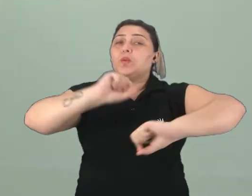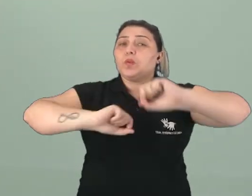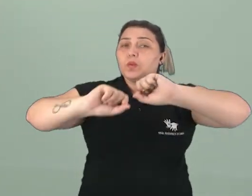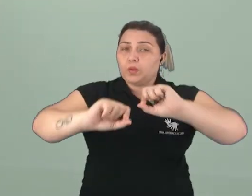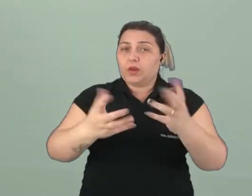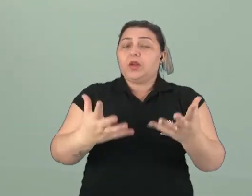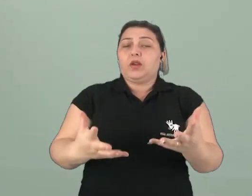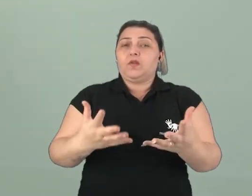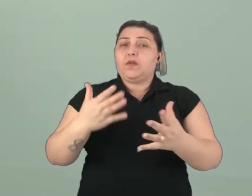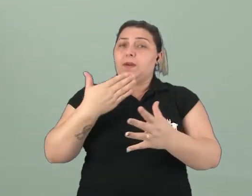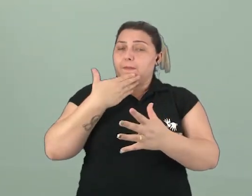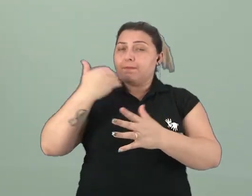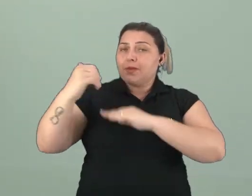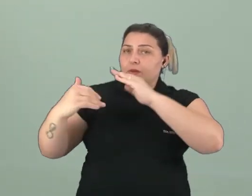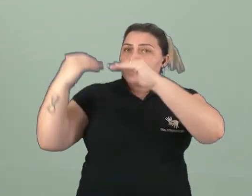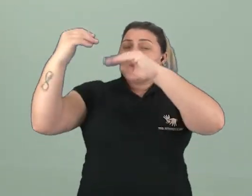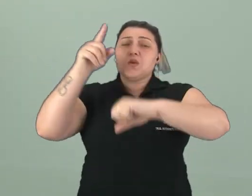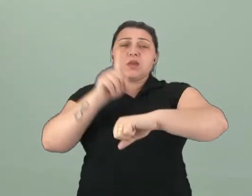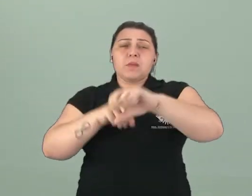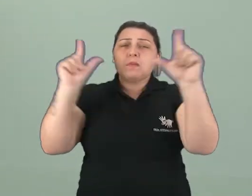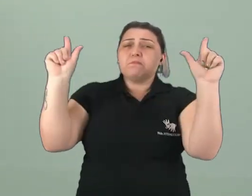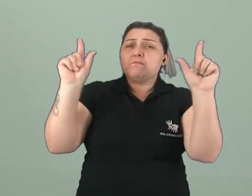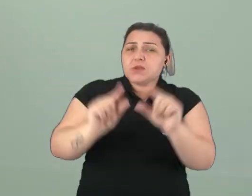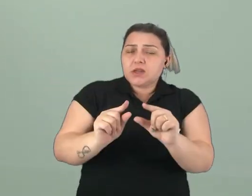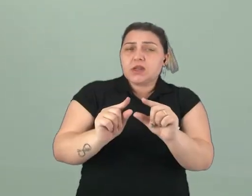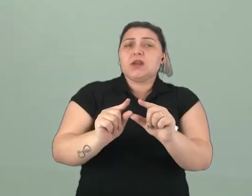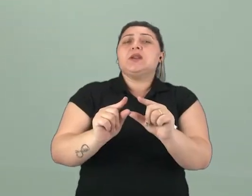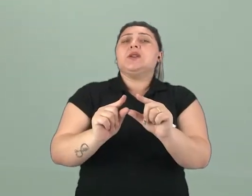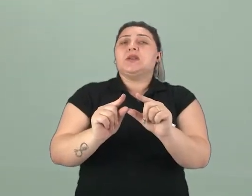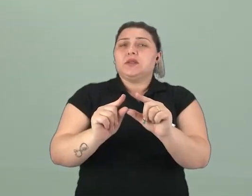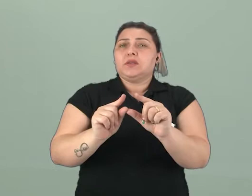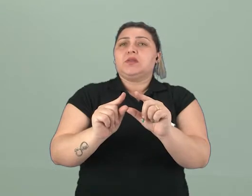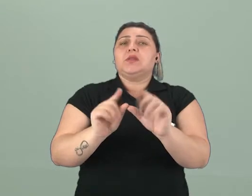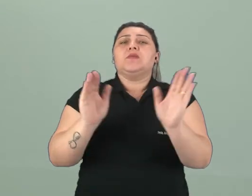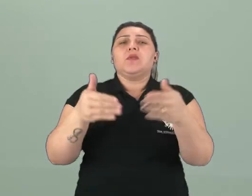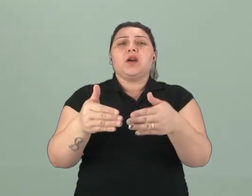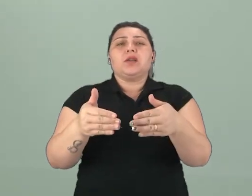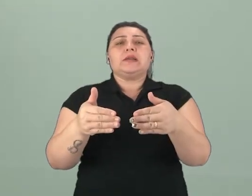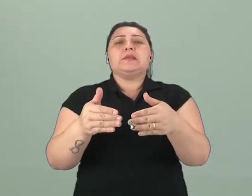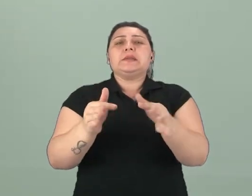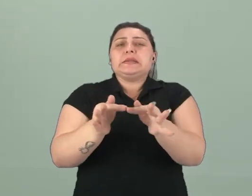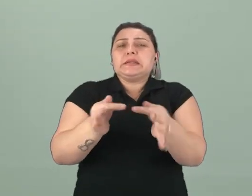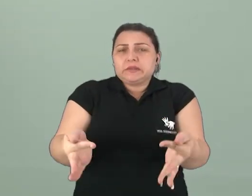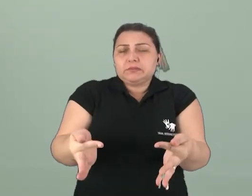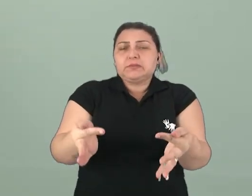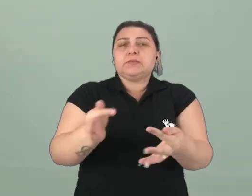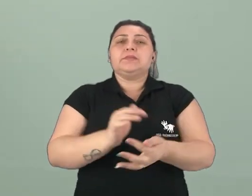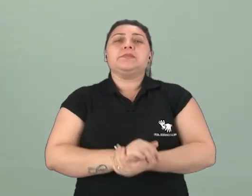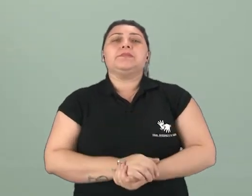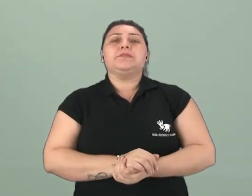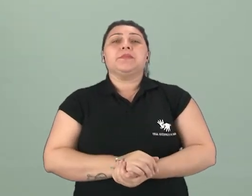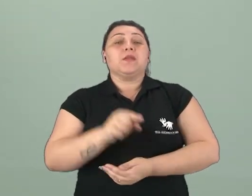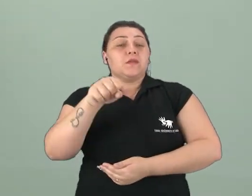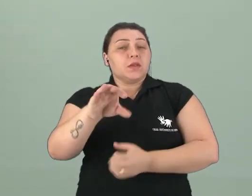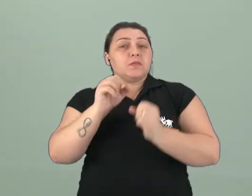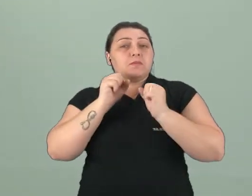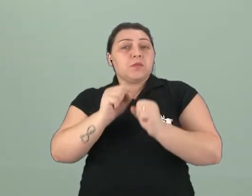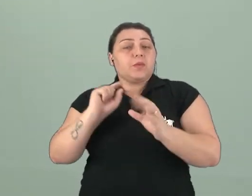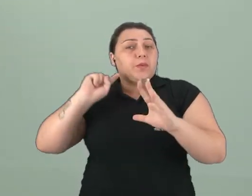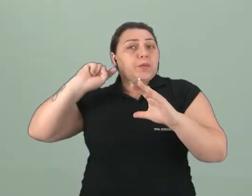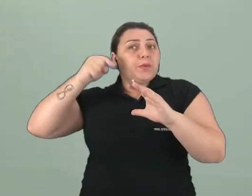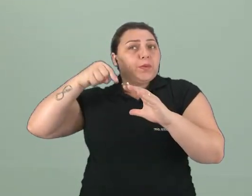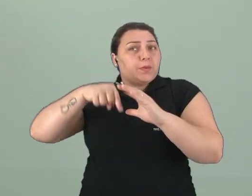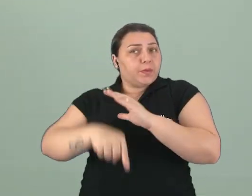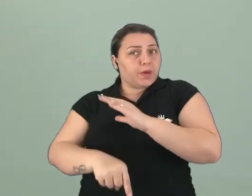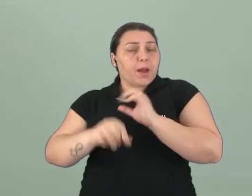foi revolucionando. Lógico que nosso tempo é muito curto, então nossa abordagem aqui vai ser bem sucinta, bem simples, e você pode se